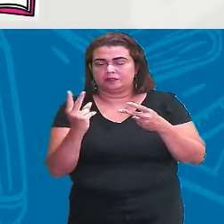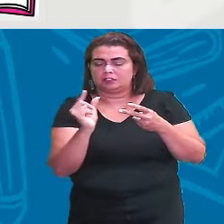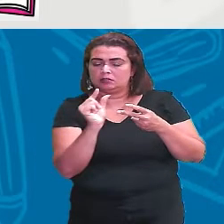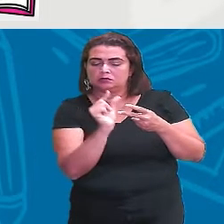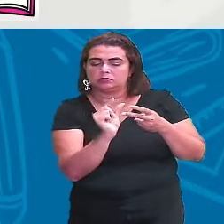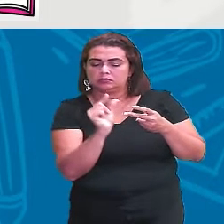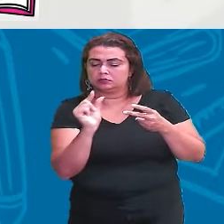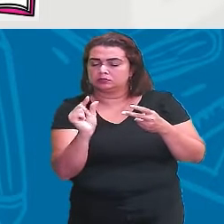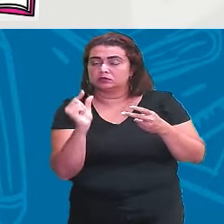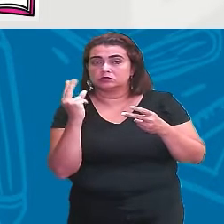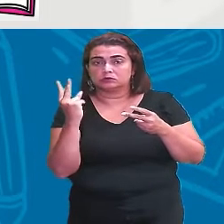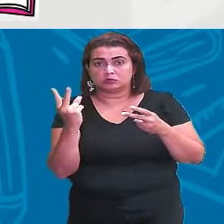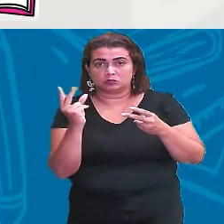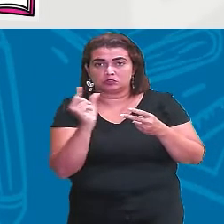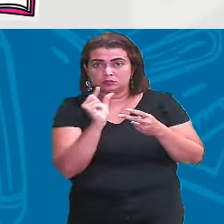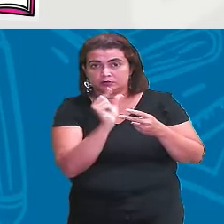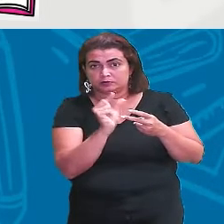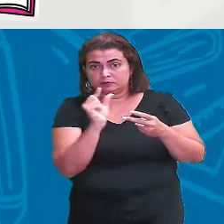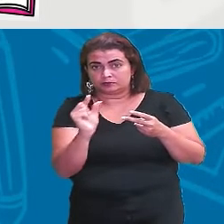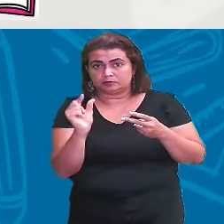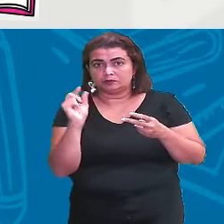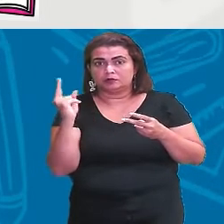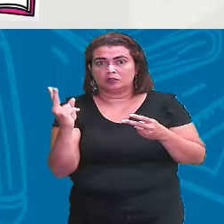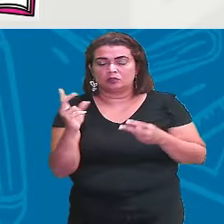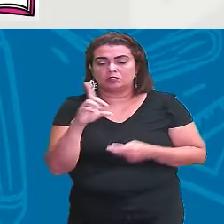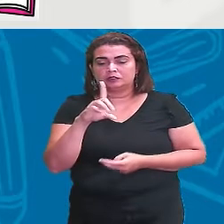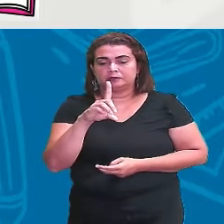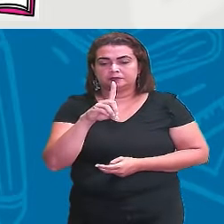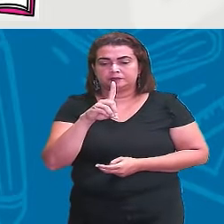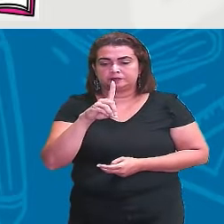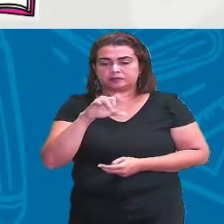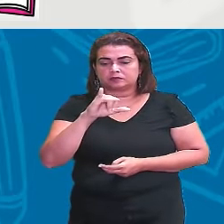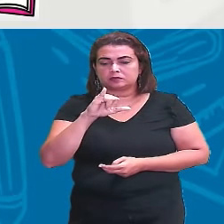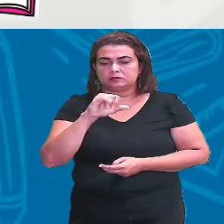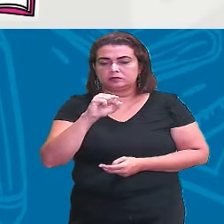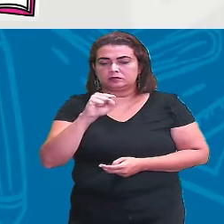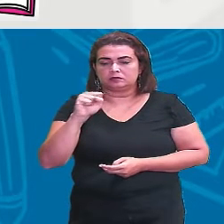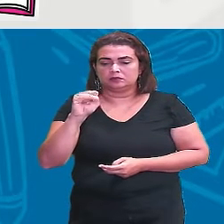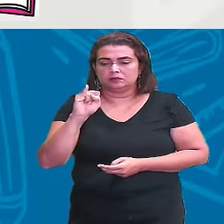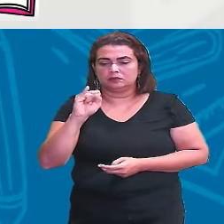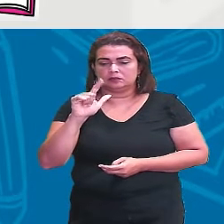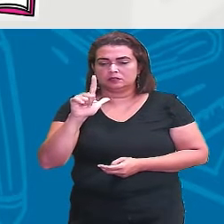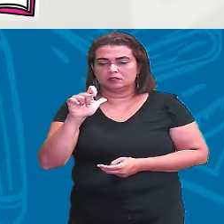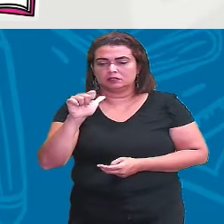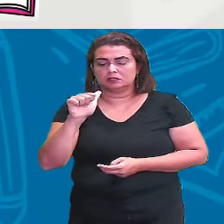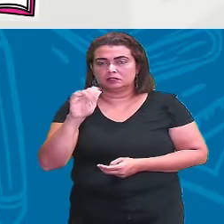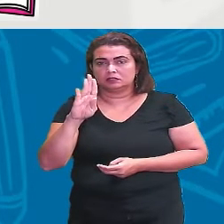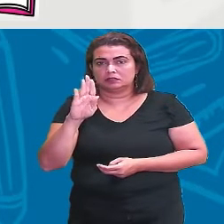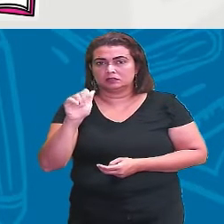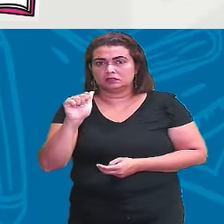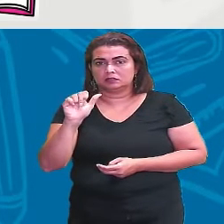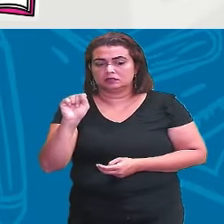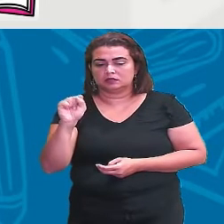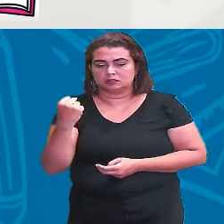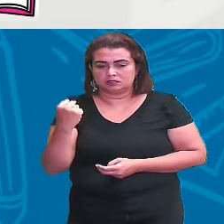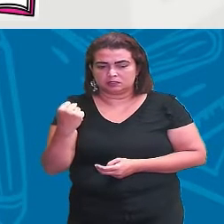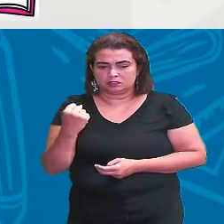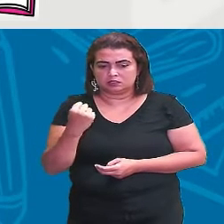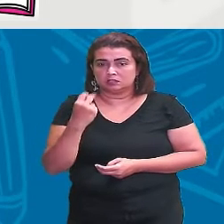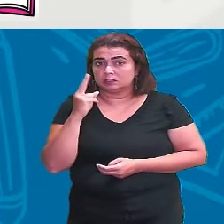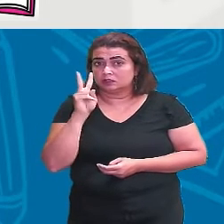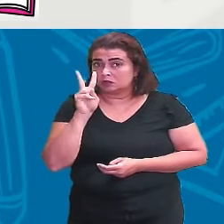que é de 2, do nome 2. Então, D2, dissílaba. Então, as dissílabas